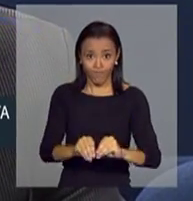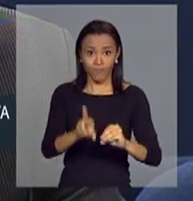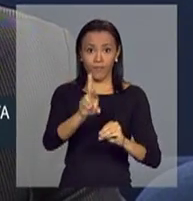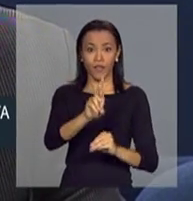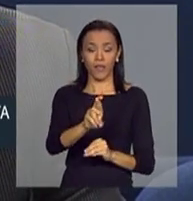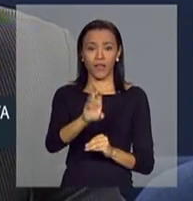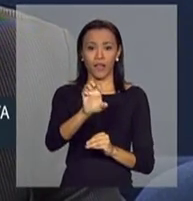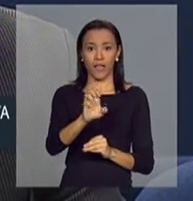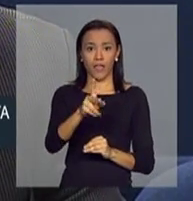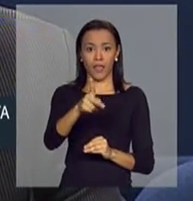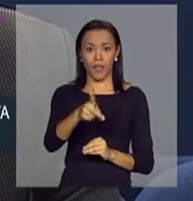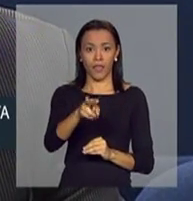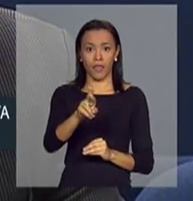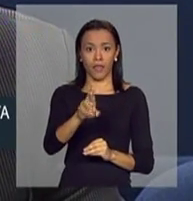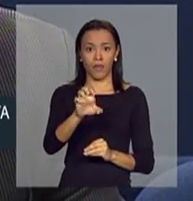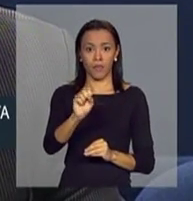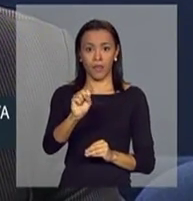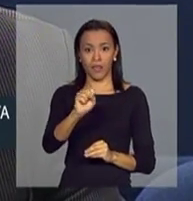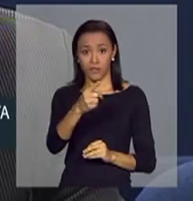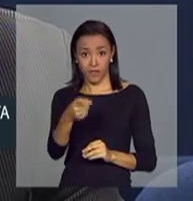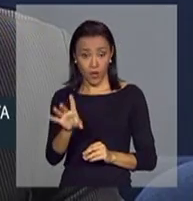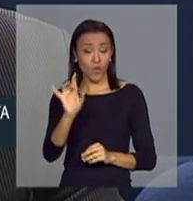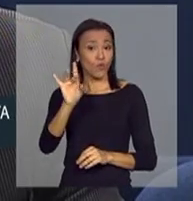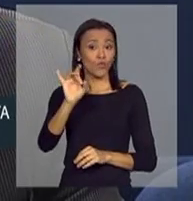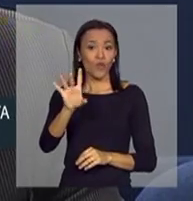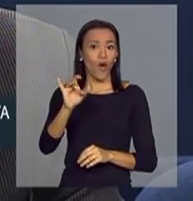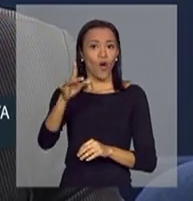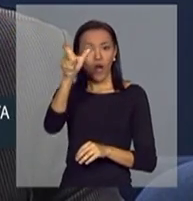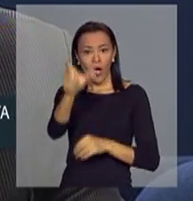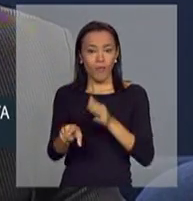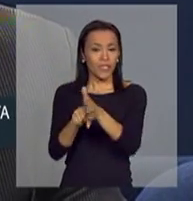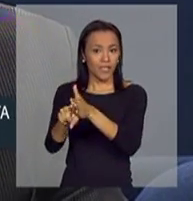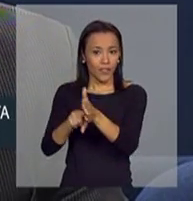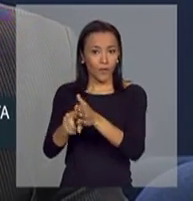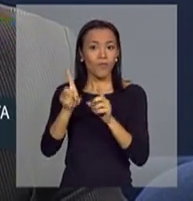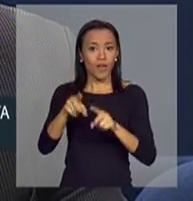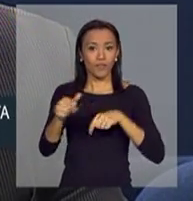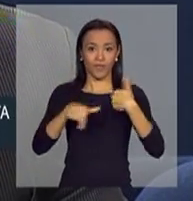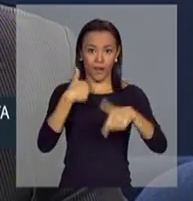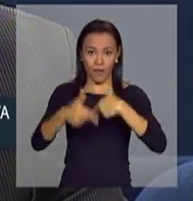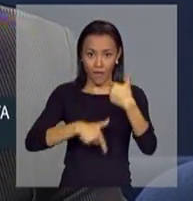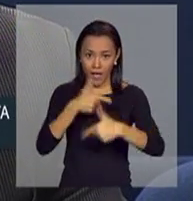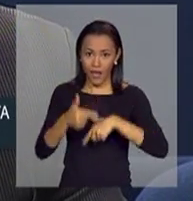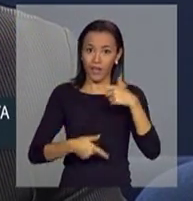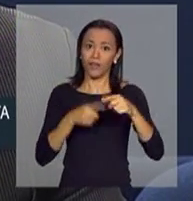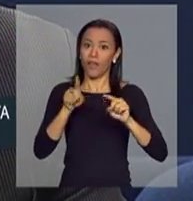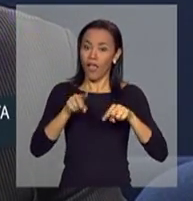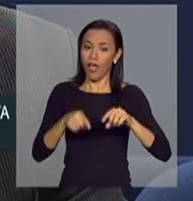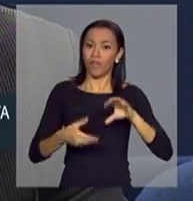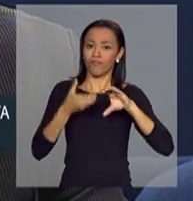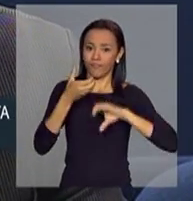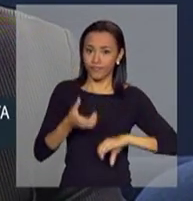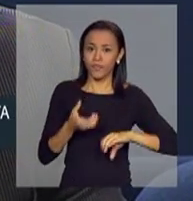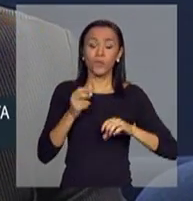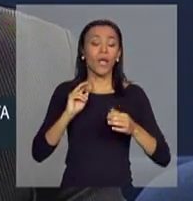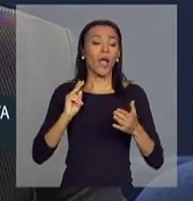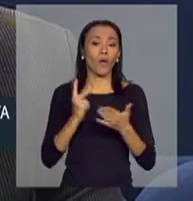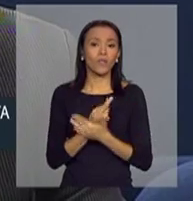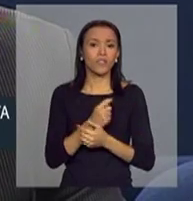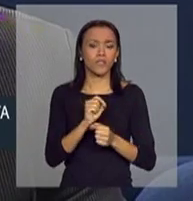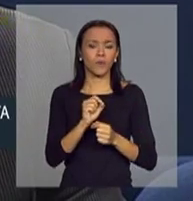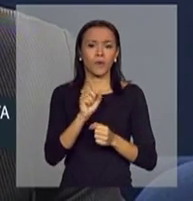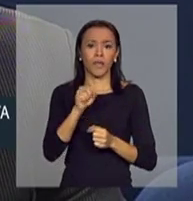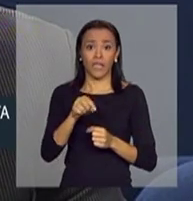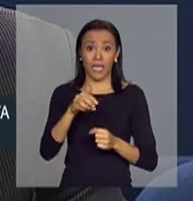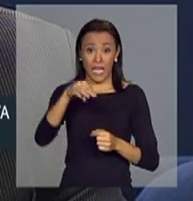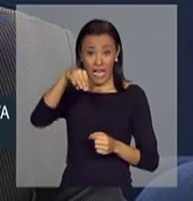para os pesquisadores, foi também para a comissão e para o Planalto, quando colocou que, em pleno regime democrático, a